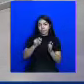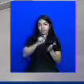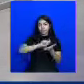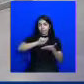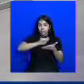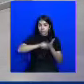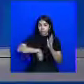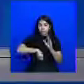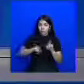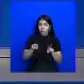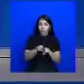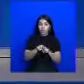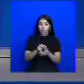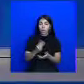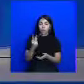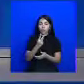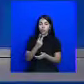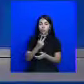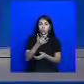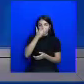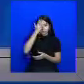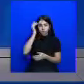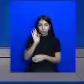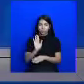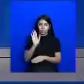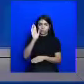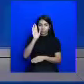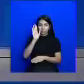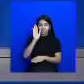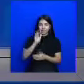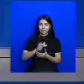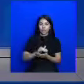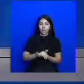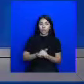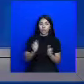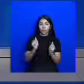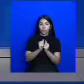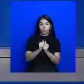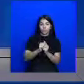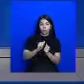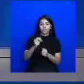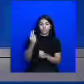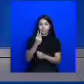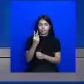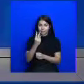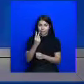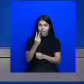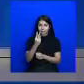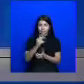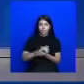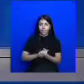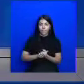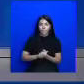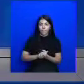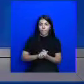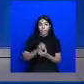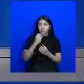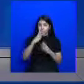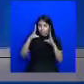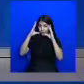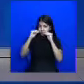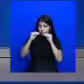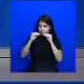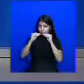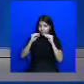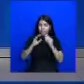validar o nosso sorteio, eu conto com a presença de dois auditores populares. Aqui comigo, Cleusa Oliveira e Ricardo Chagas. Muito boa